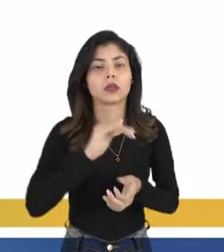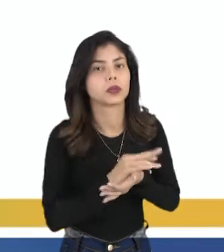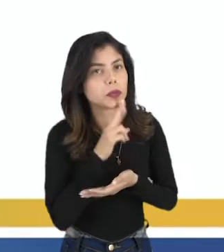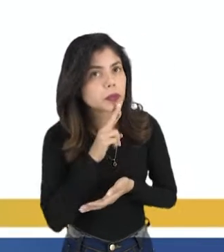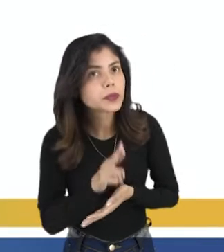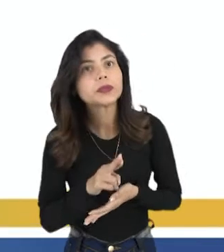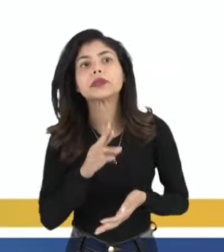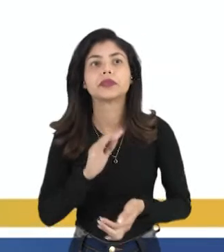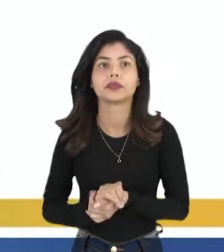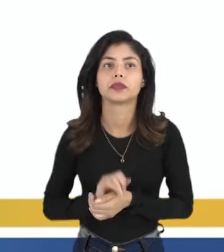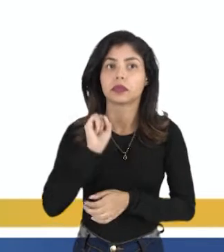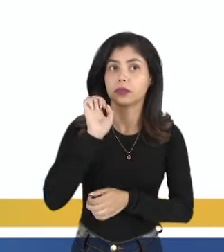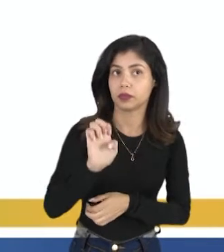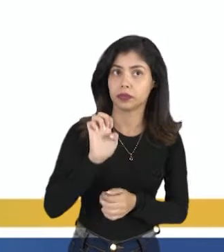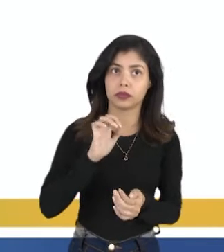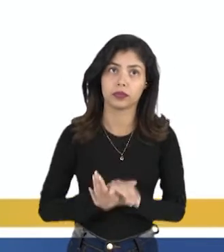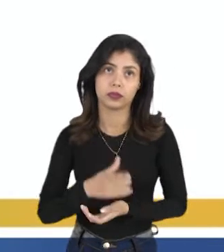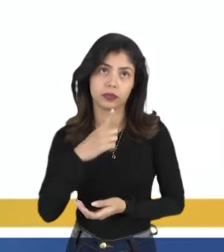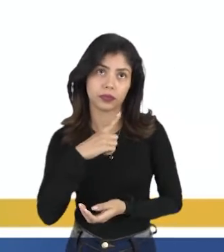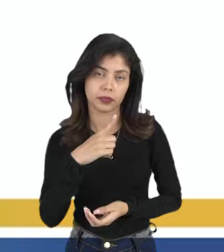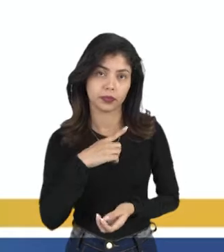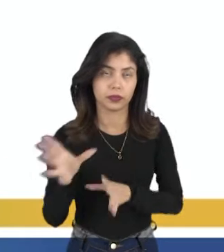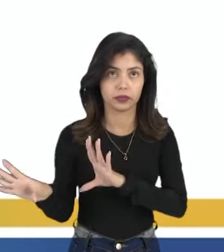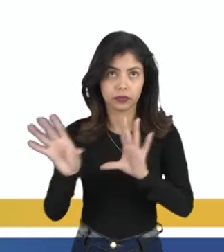resultado. Ou E.